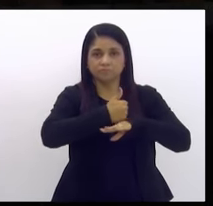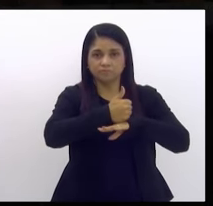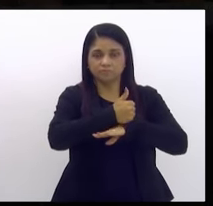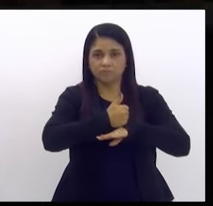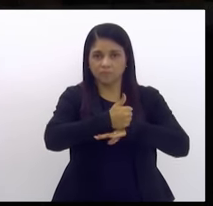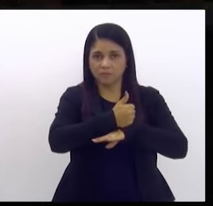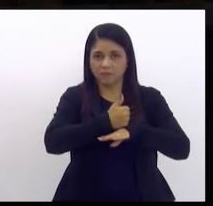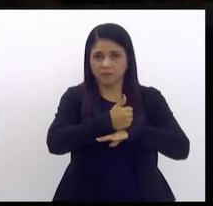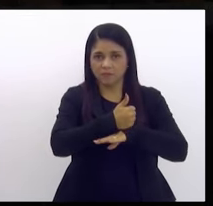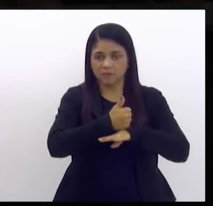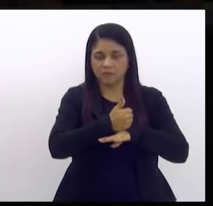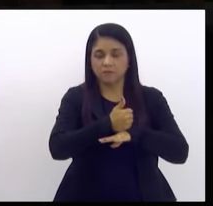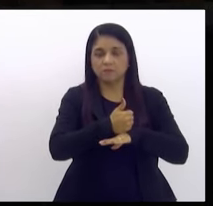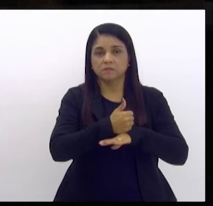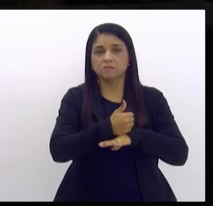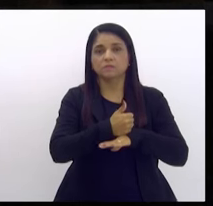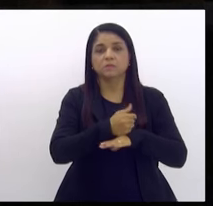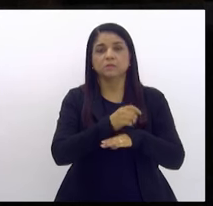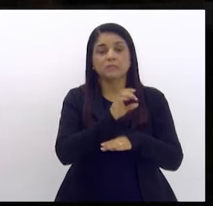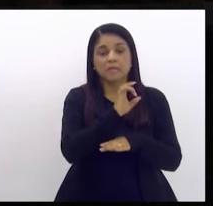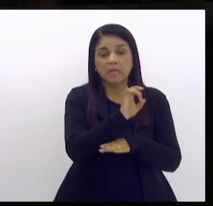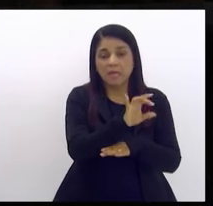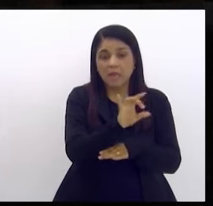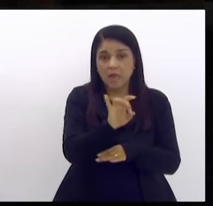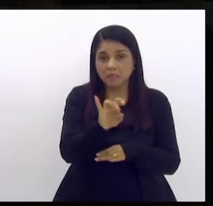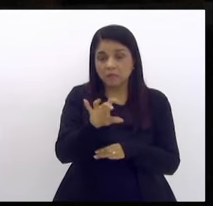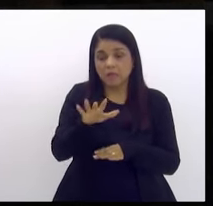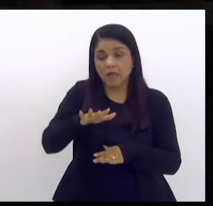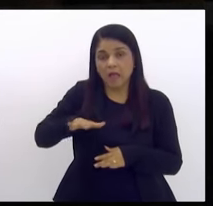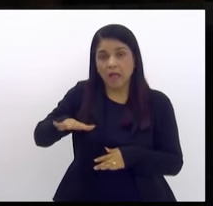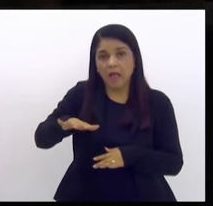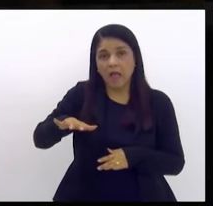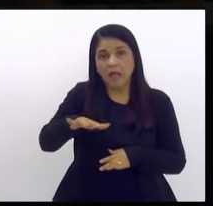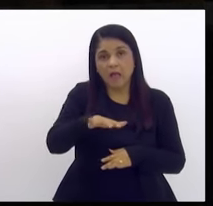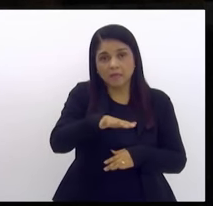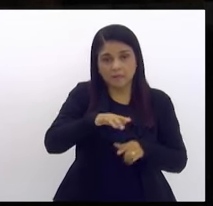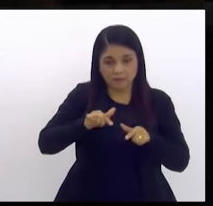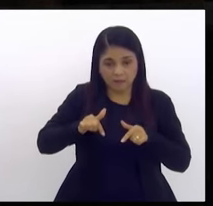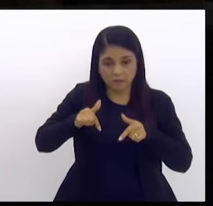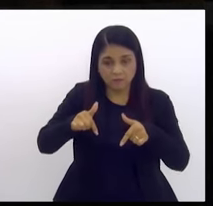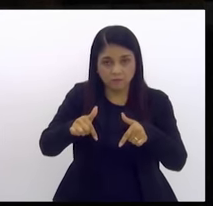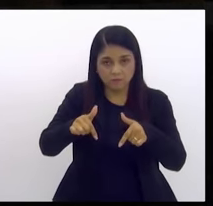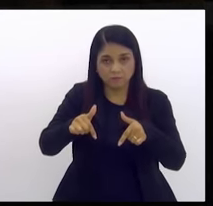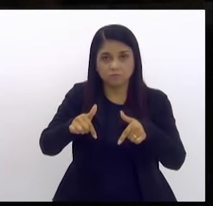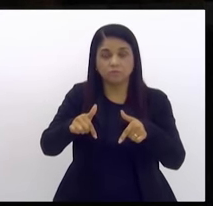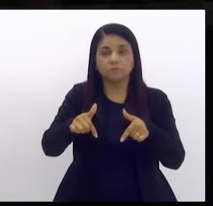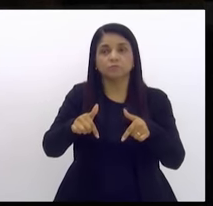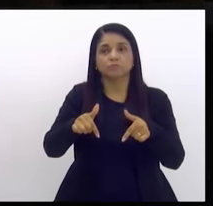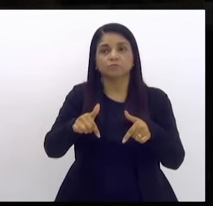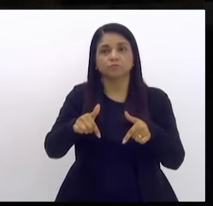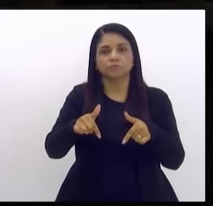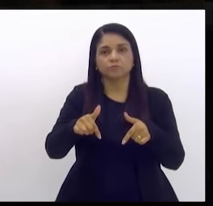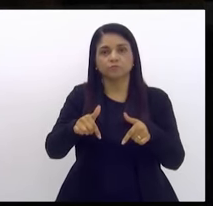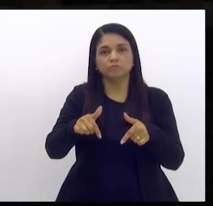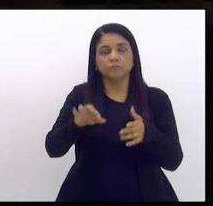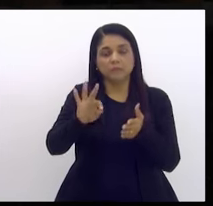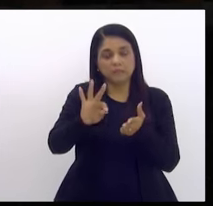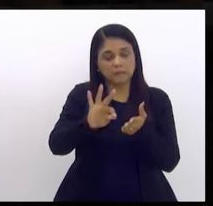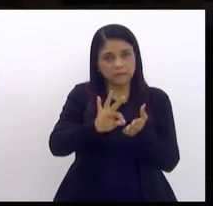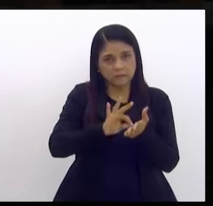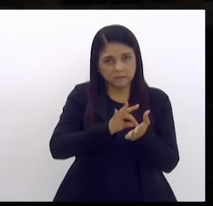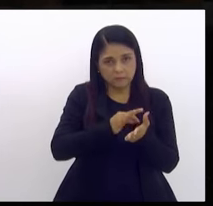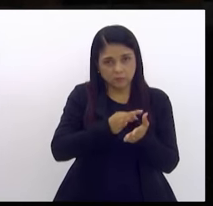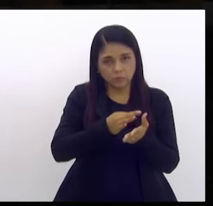segundo as suas modalidades e áreas de atuação, para confecção e